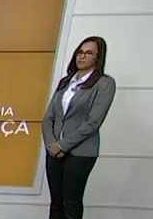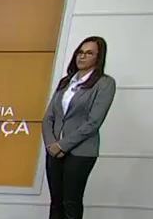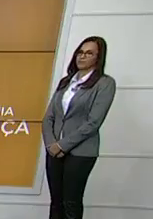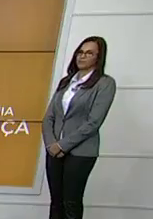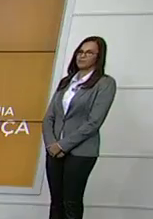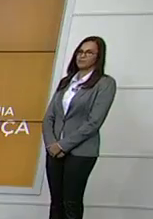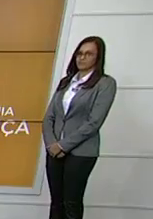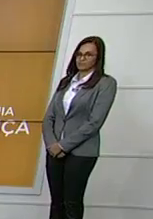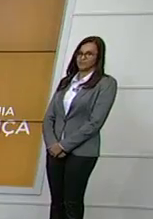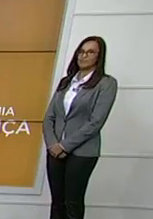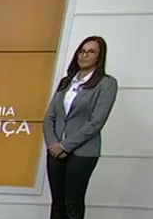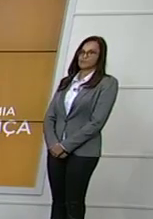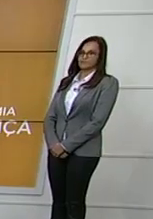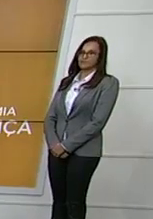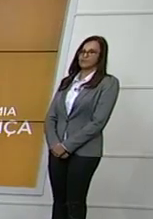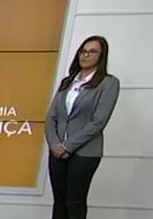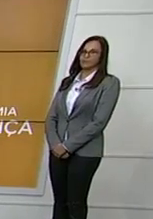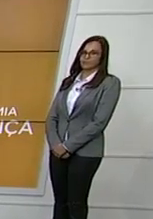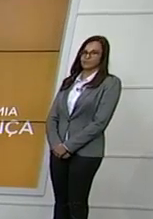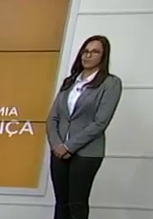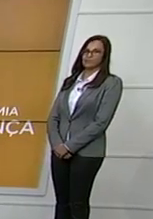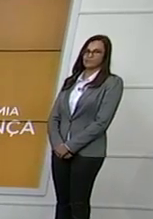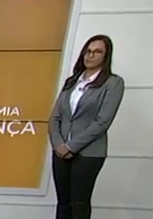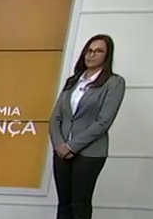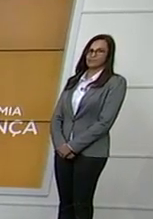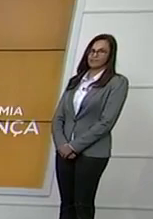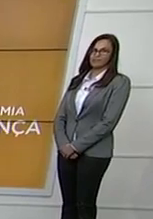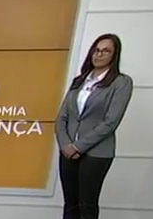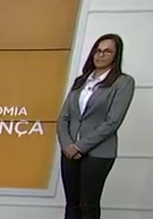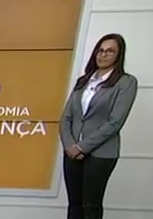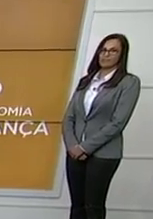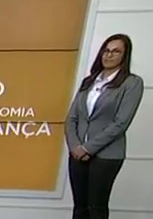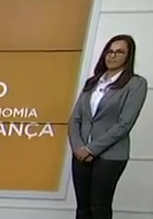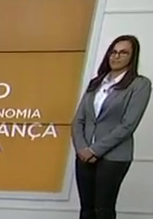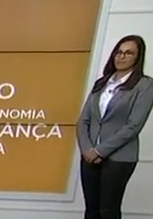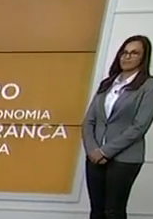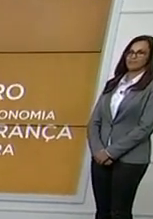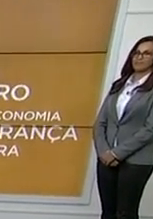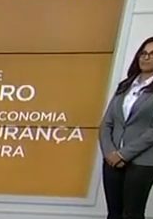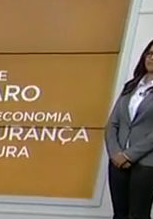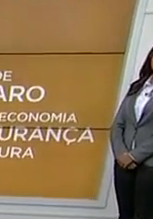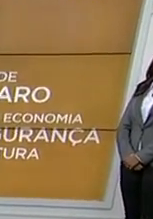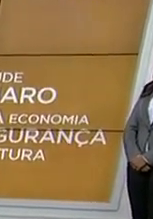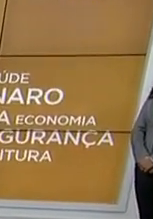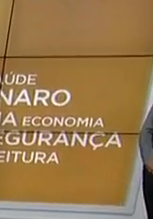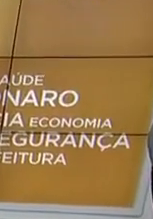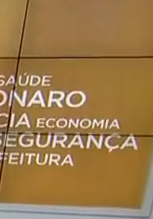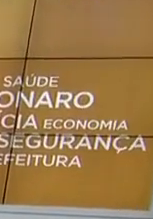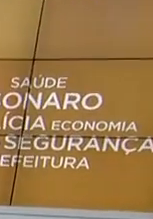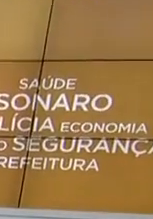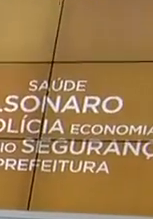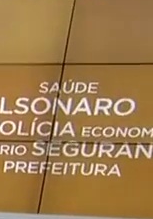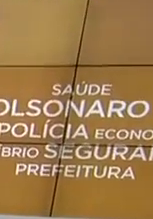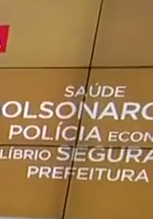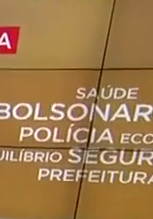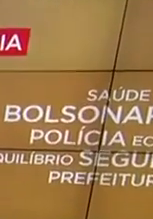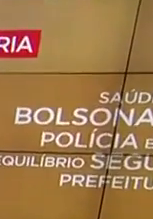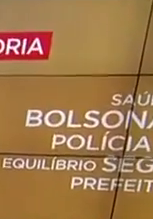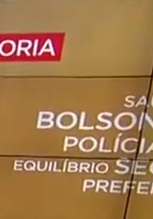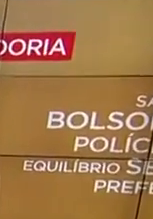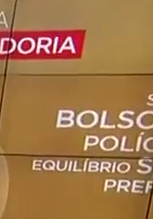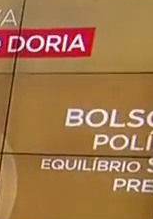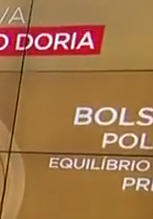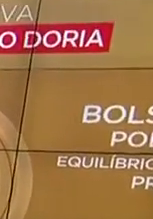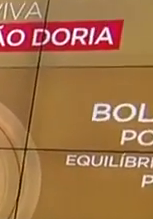isso. sim, Ele claro, foi perguntado claro. sobre isso. Quer dizer, não foi uma coisa que ele falou voluntariamente, temos que ser justo aqui. Mas no final,